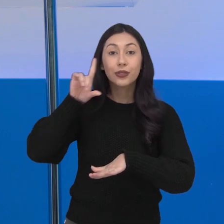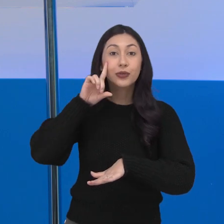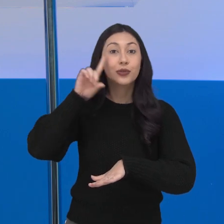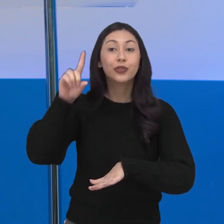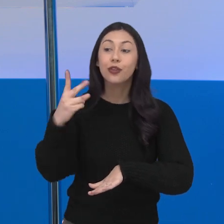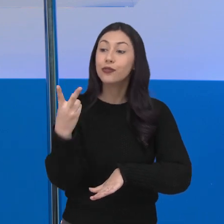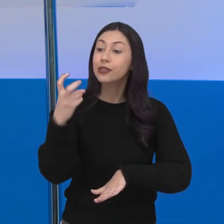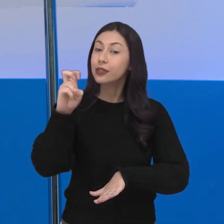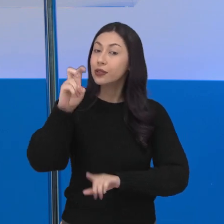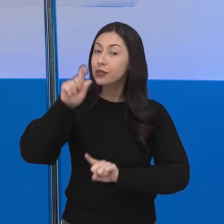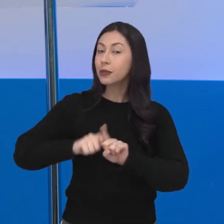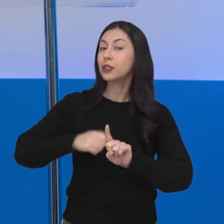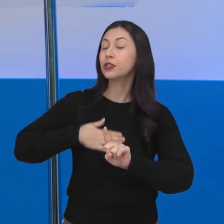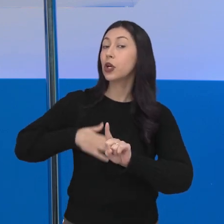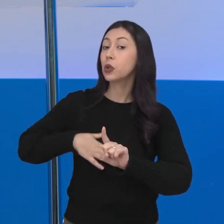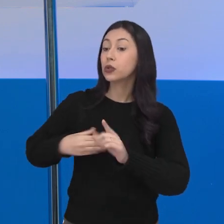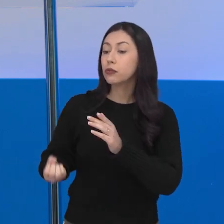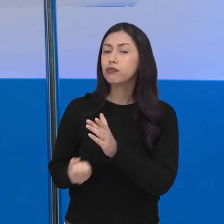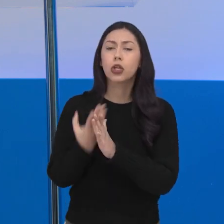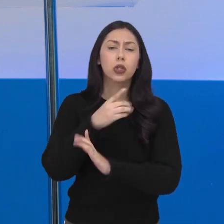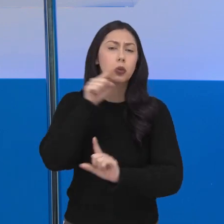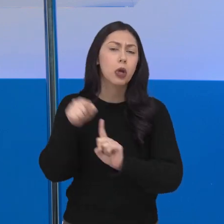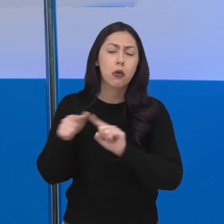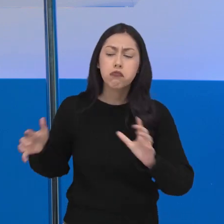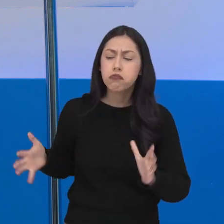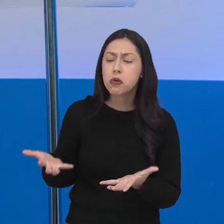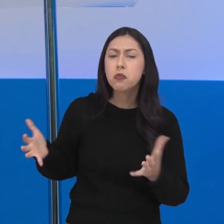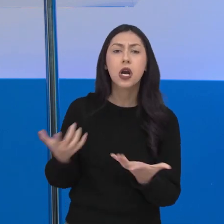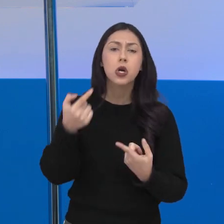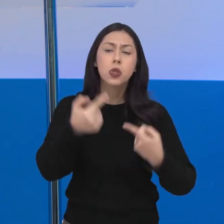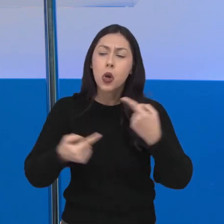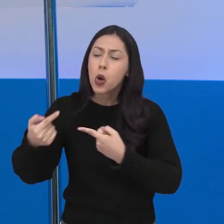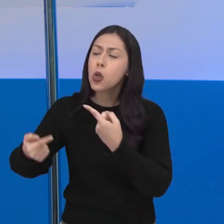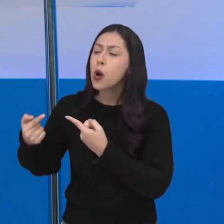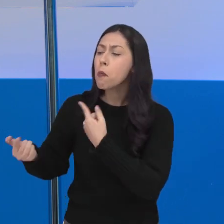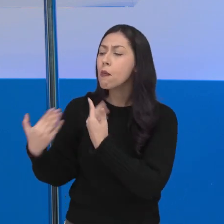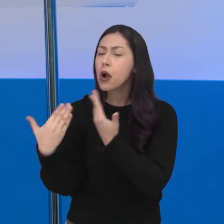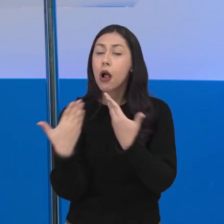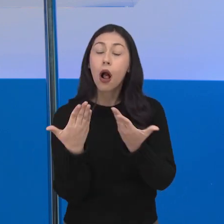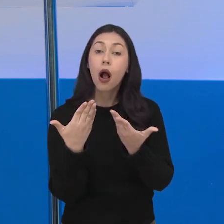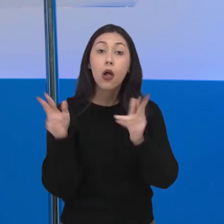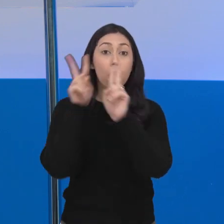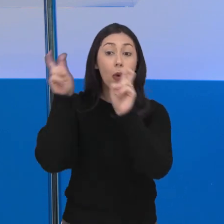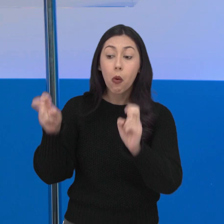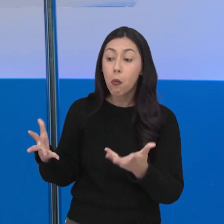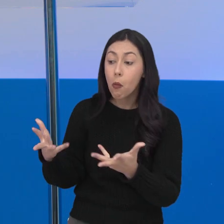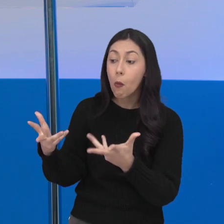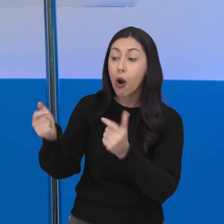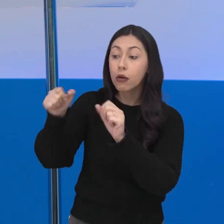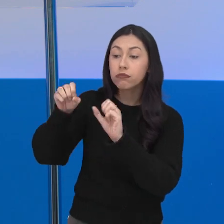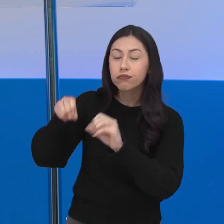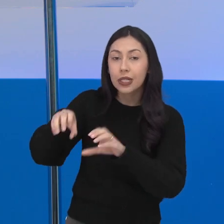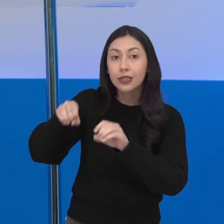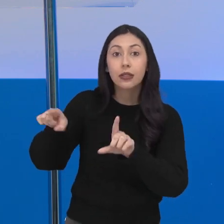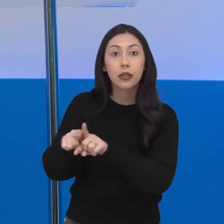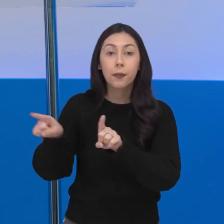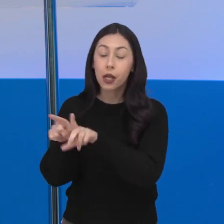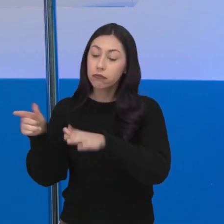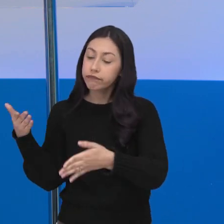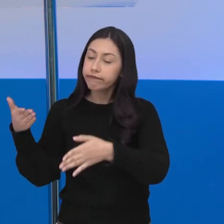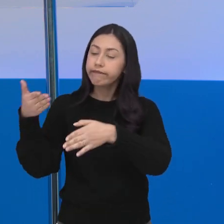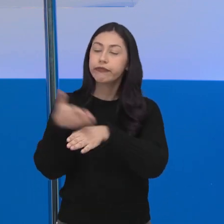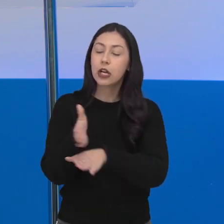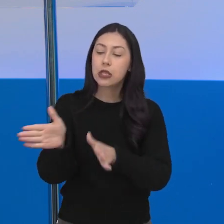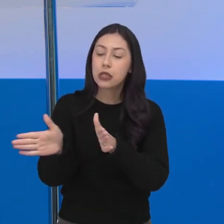em 25 de agosto, foi criado para promover discussões sobre a qualidade do ensino e o acesso à